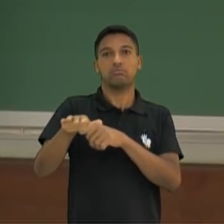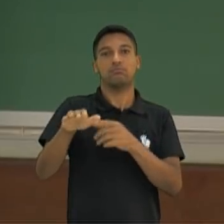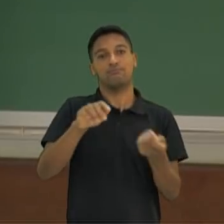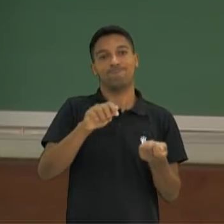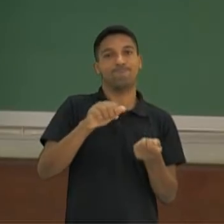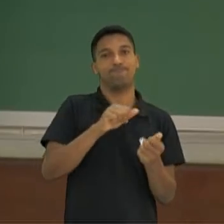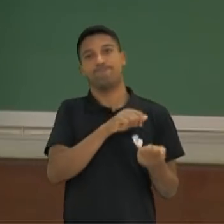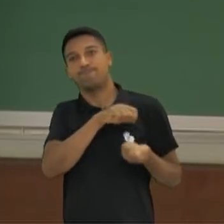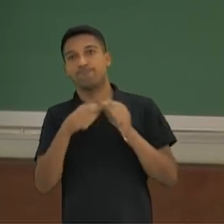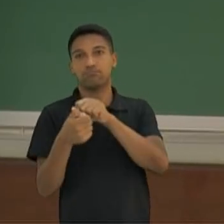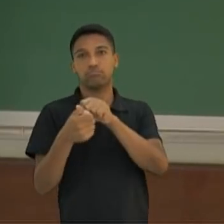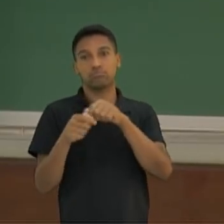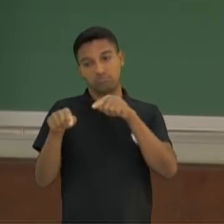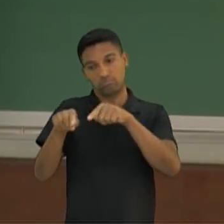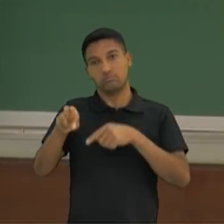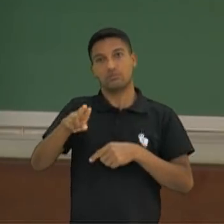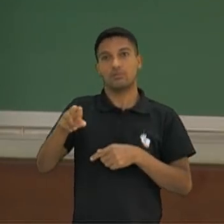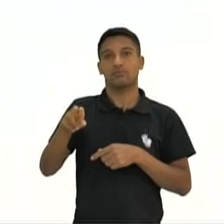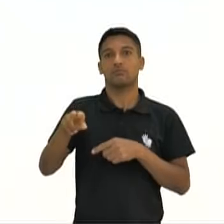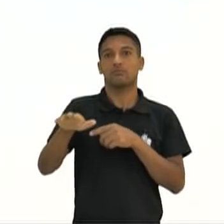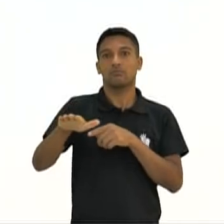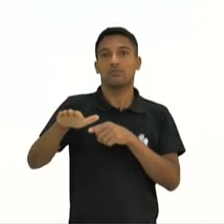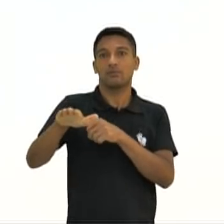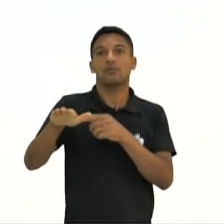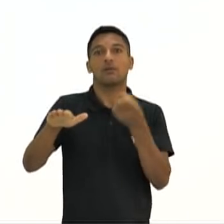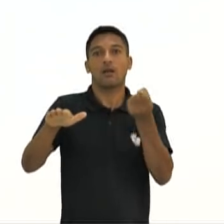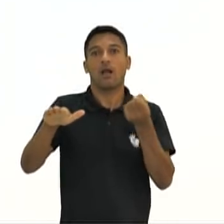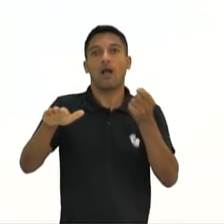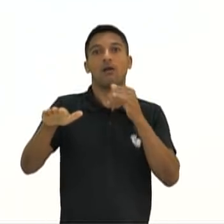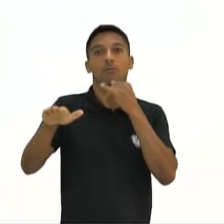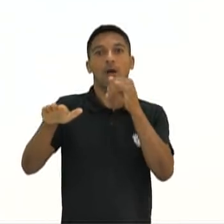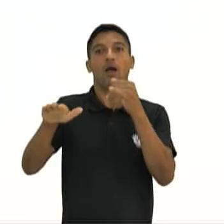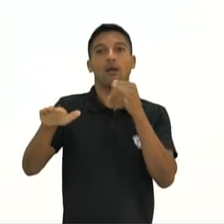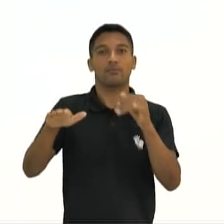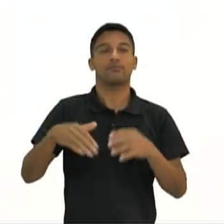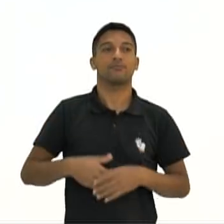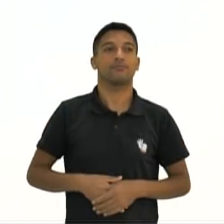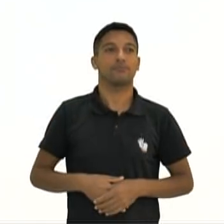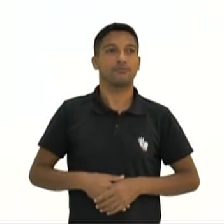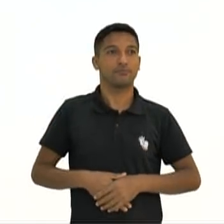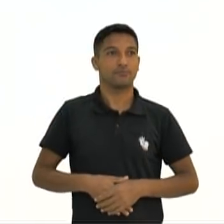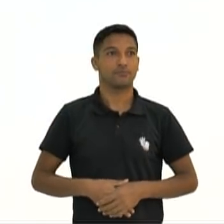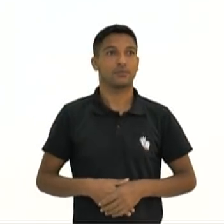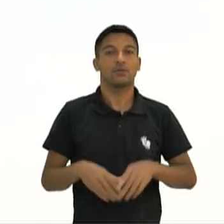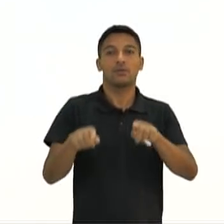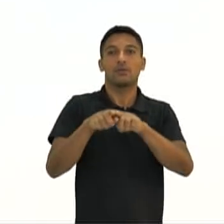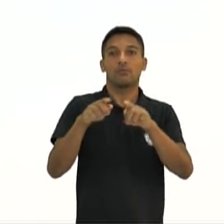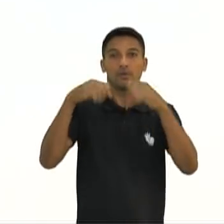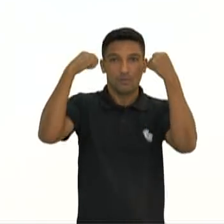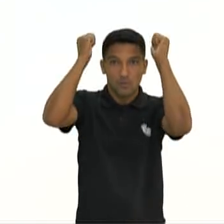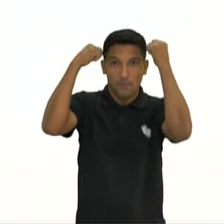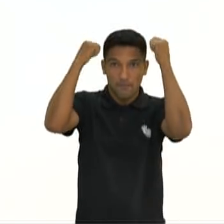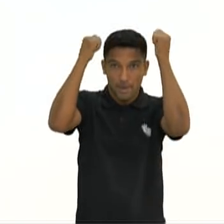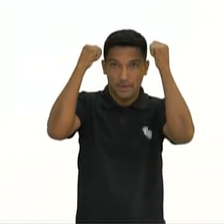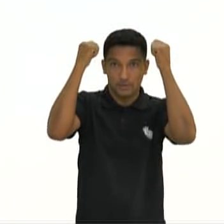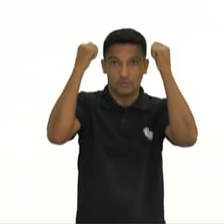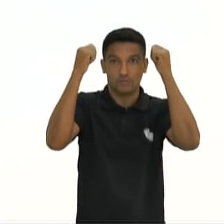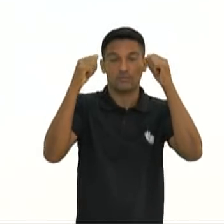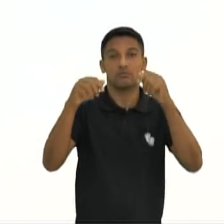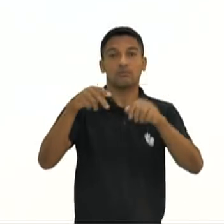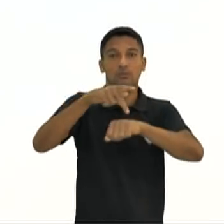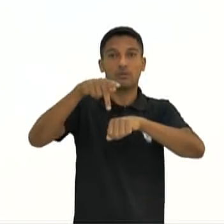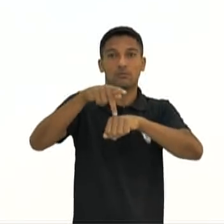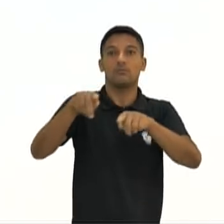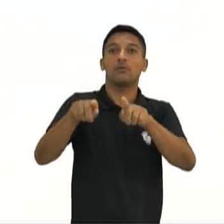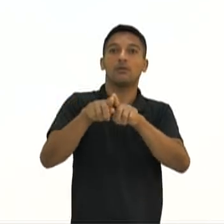outro. Outras situações é o México também, que fala sobre a situação dos carros a bateria, está incentivando e melhorando.